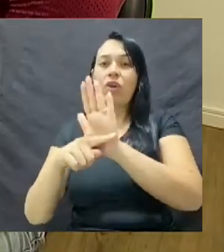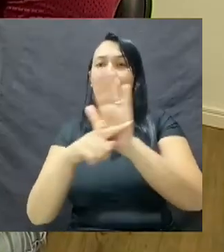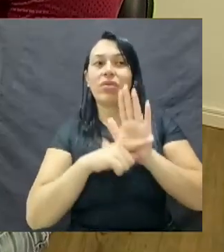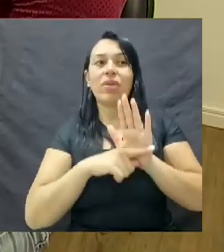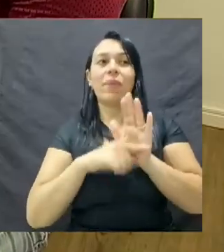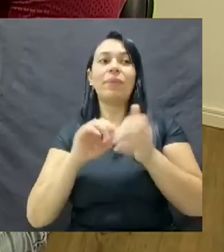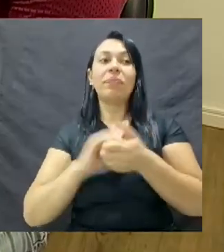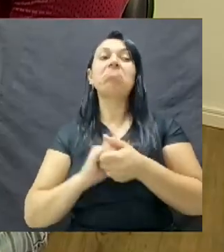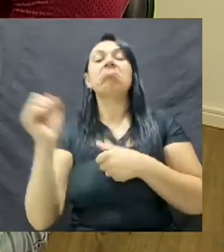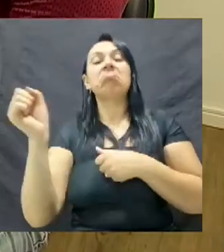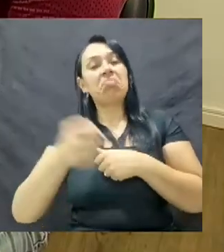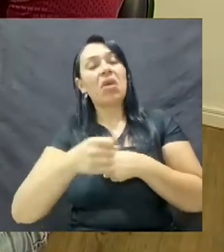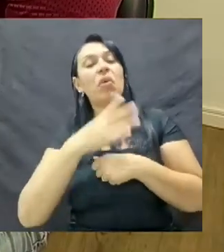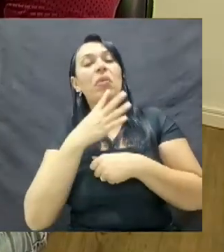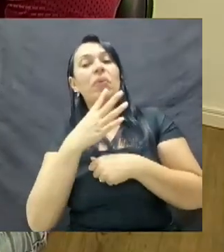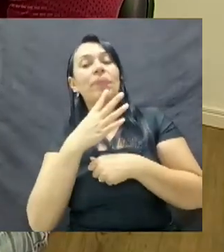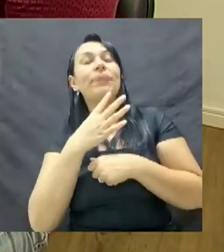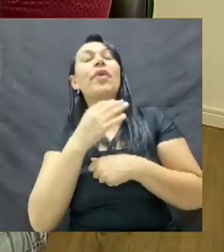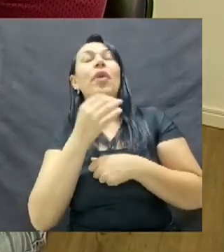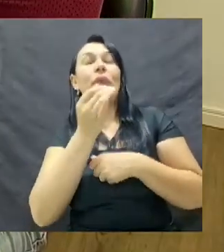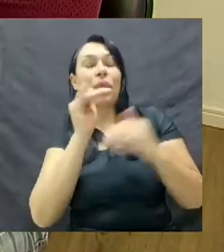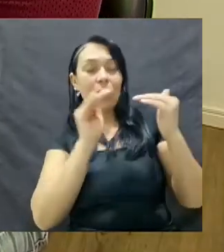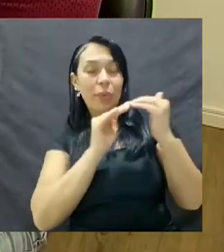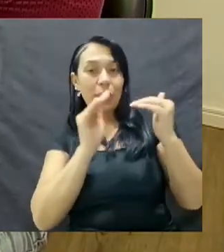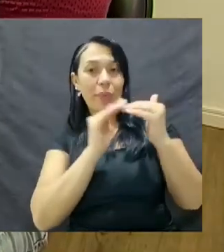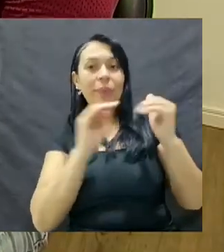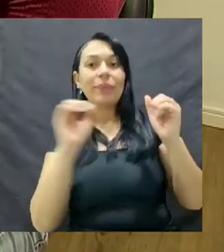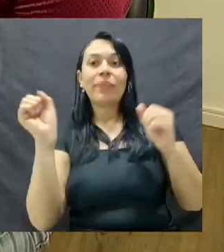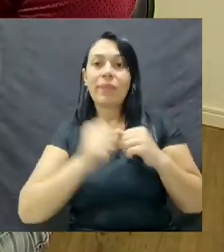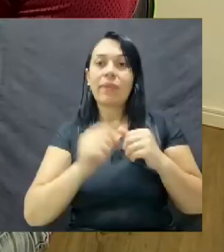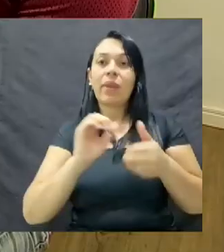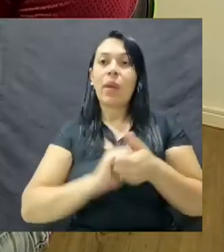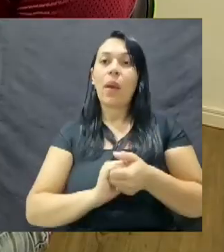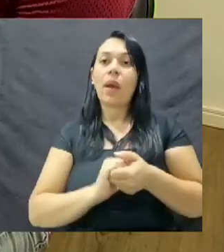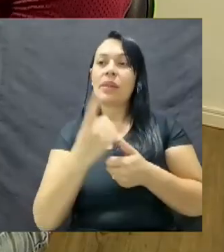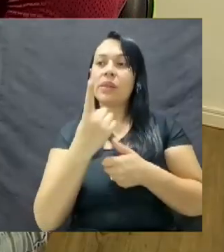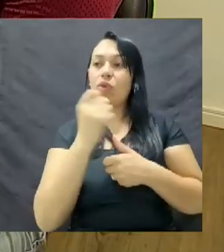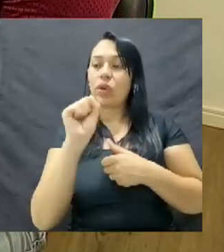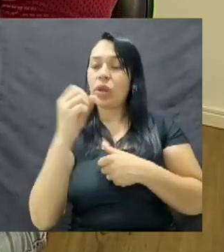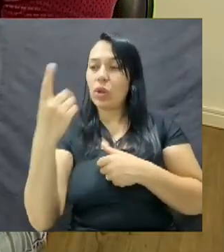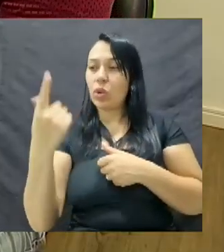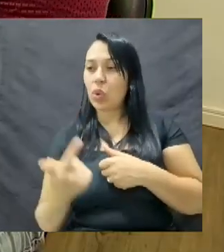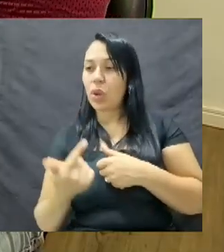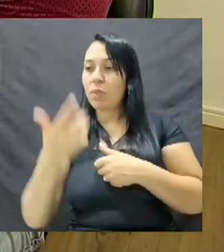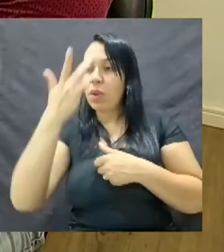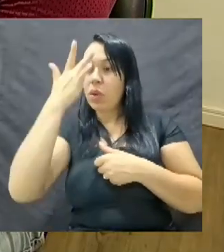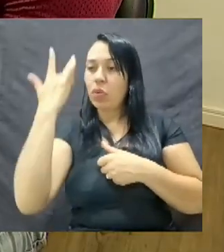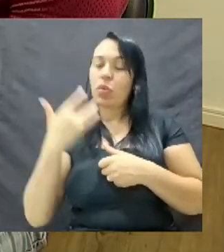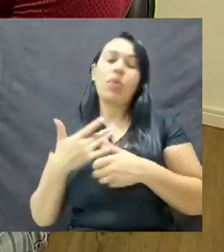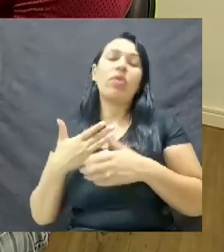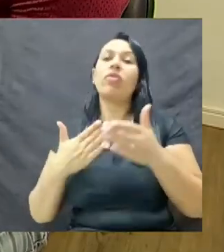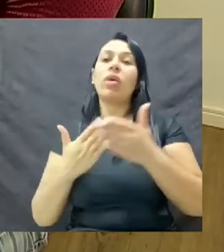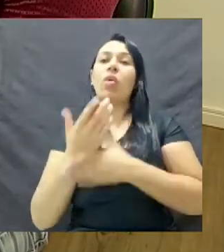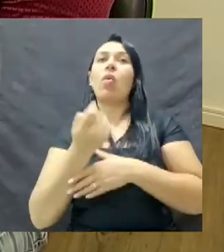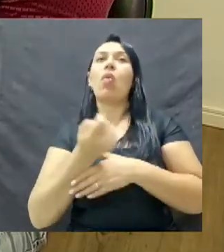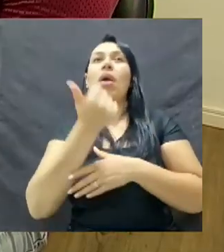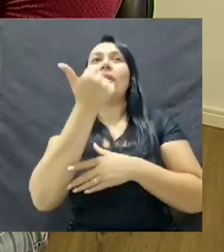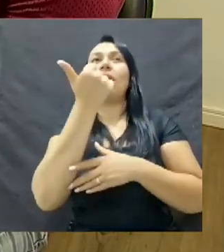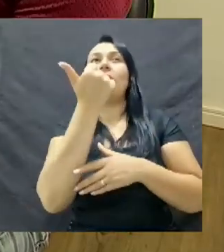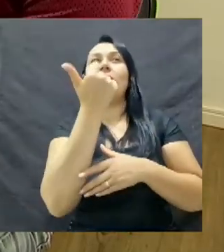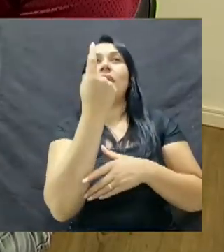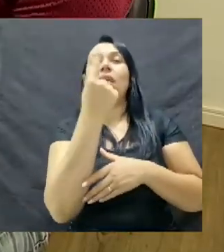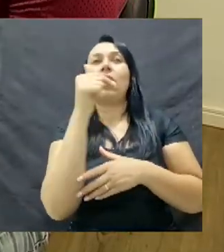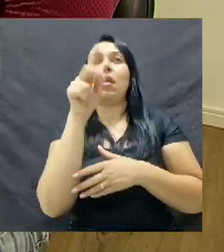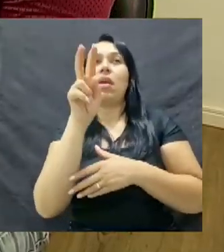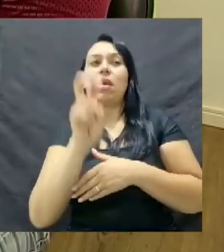até, Rafa, você pega, são 182 efetivos com quase 175 servidores comissionados,